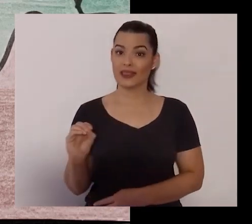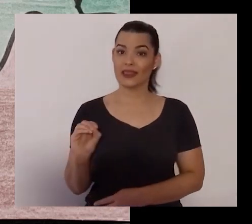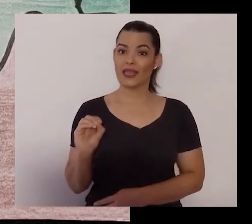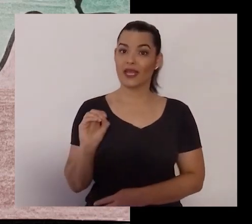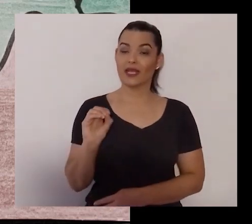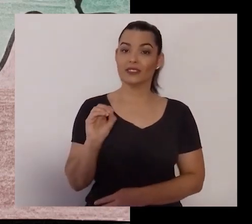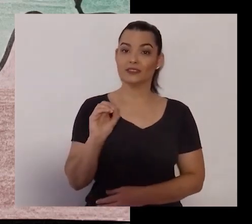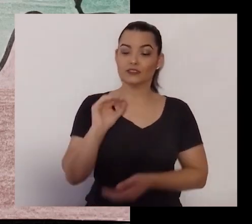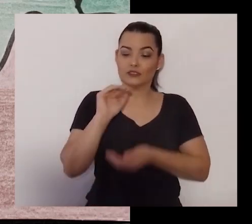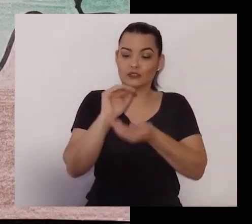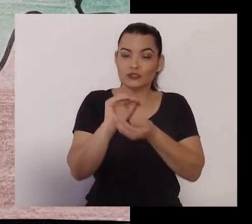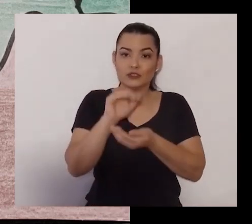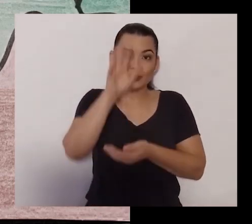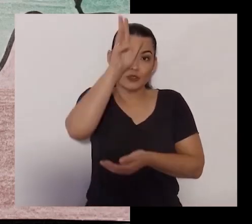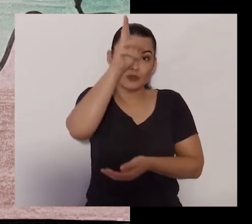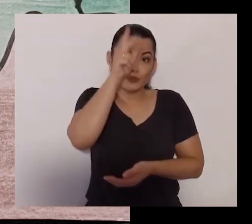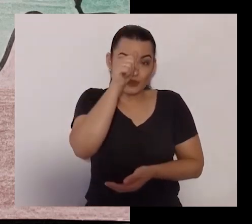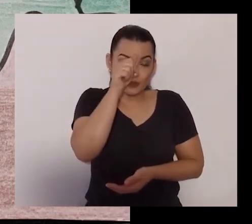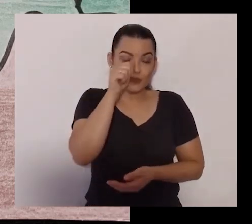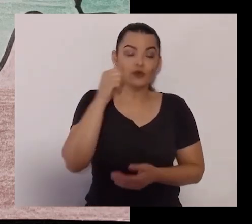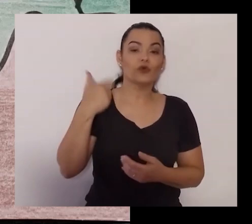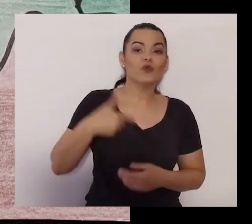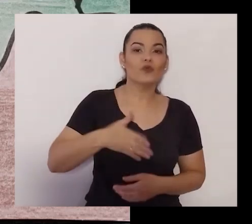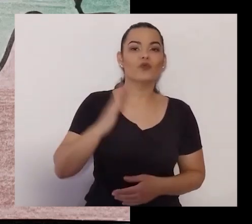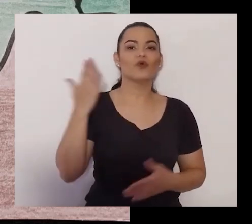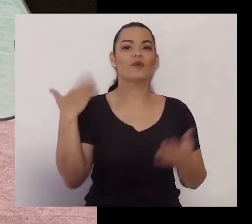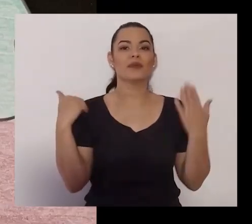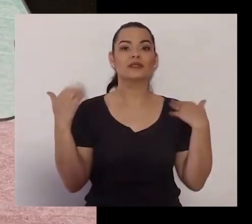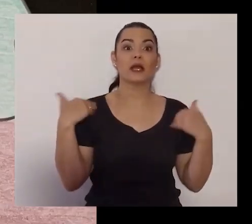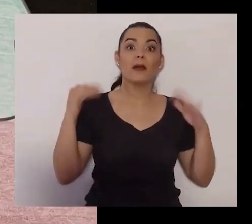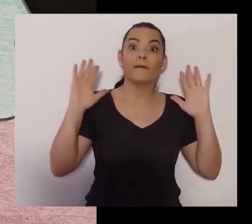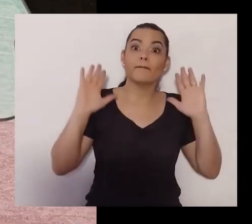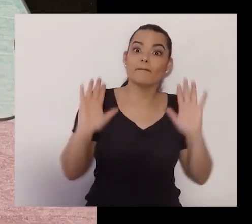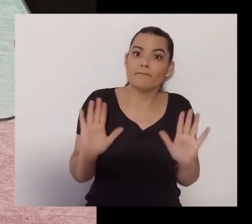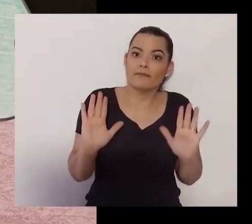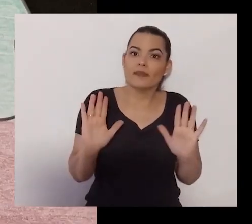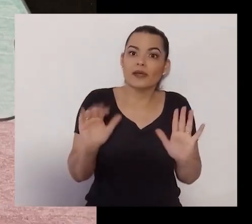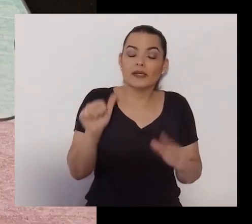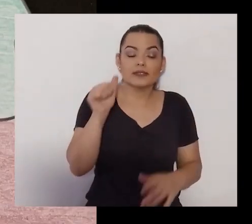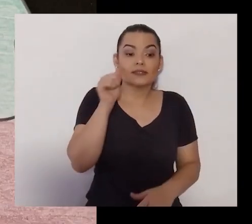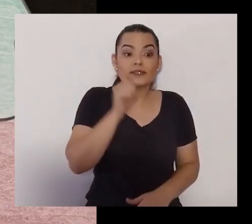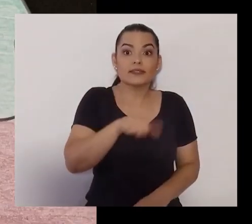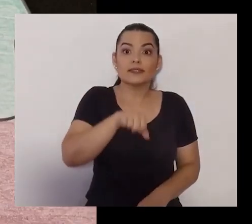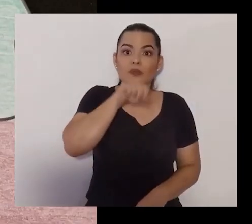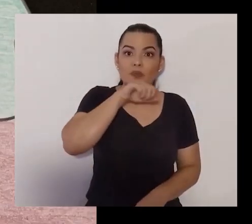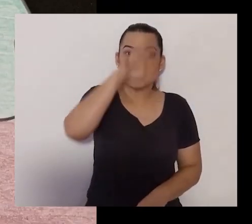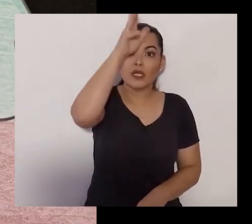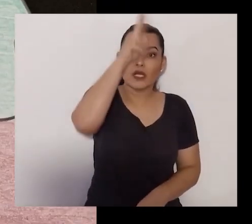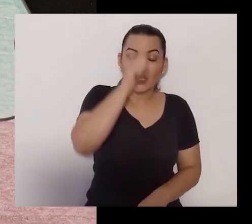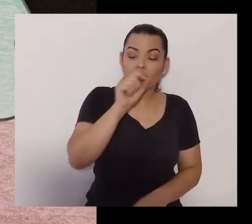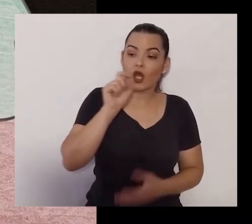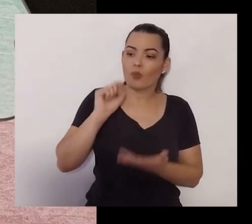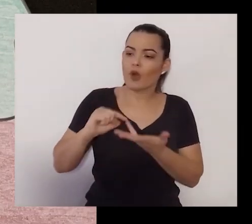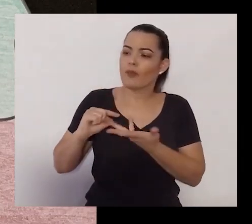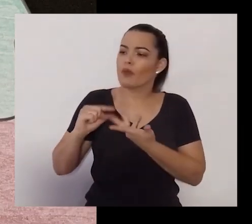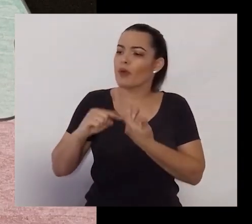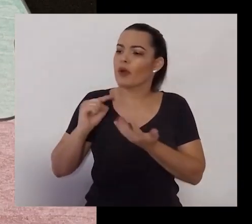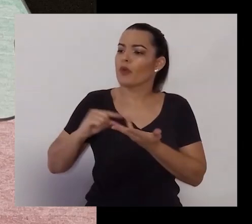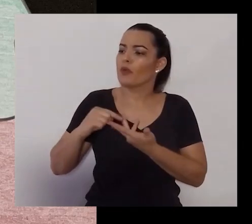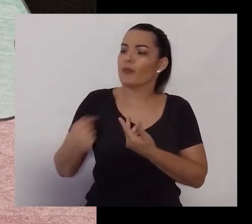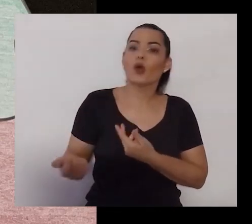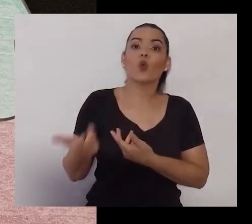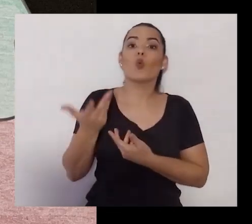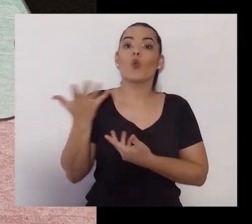para brincar. Mas quando a dona Galinha foi contar, só 9 pintinhos tinham voltado de